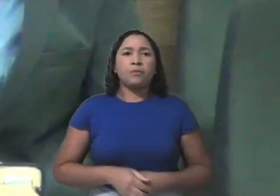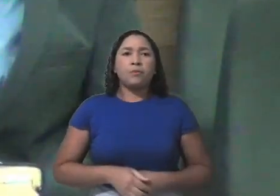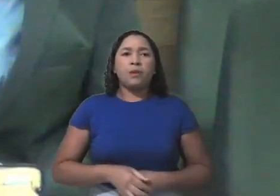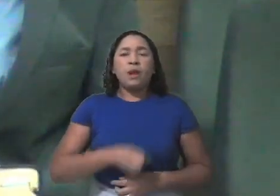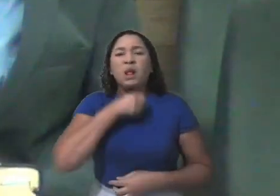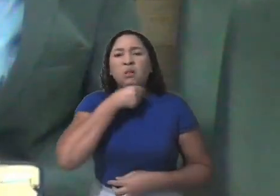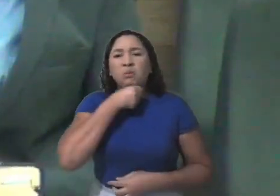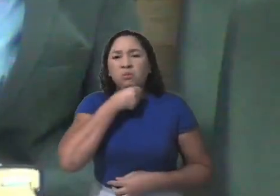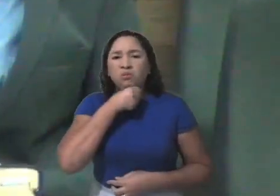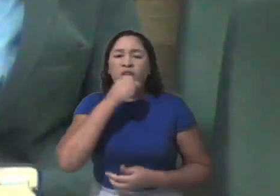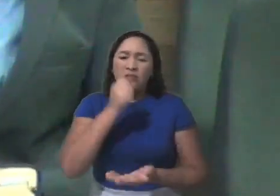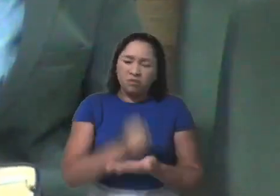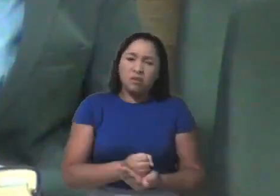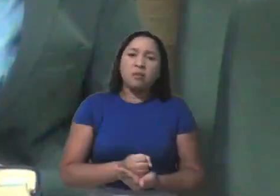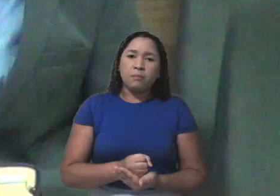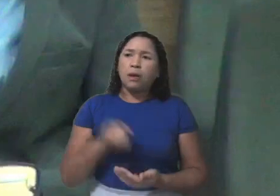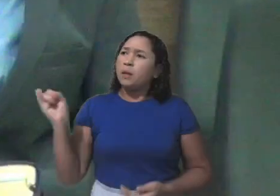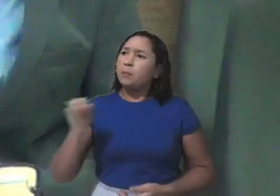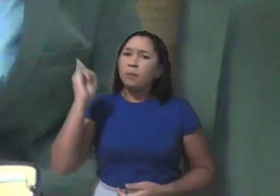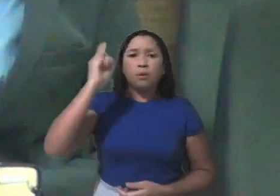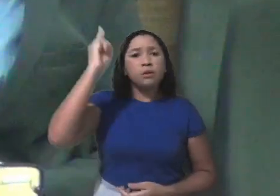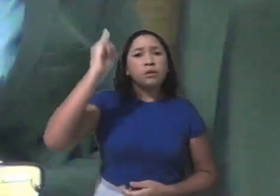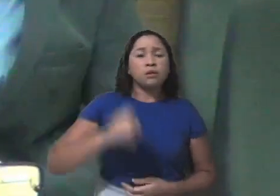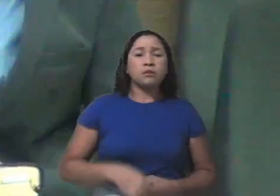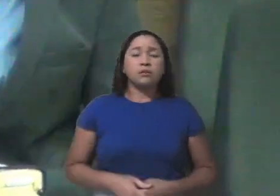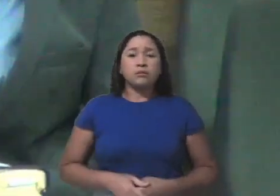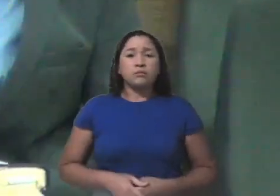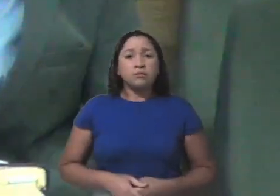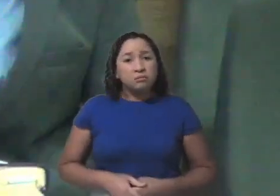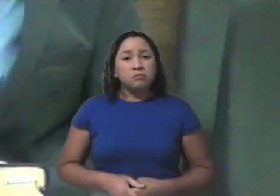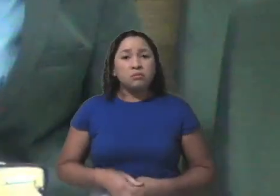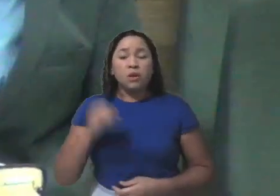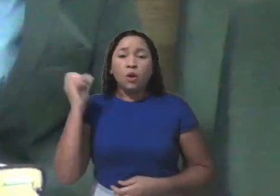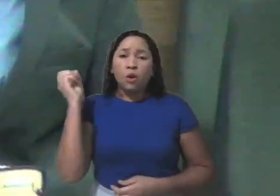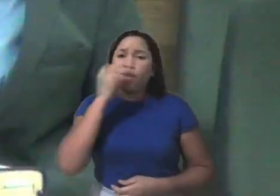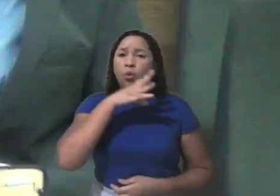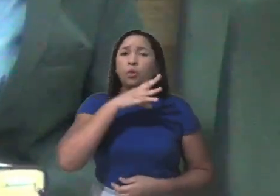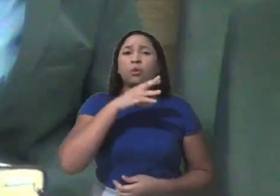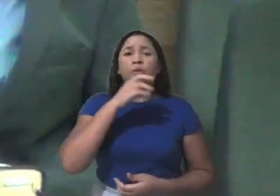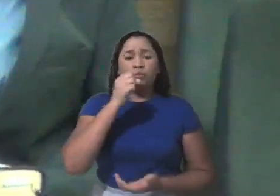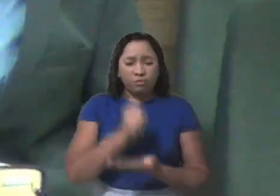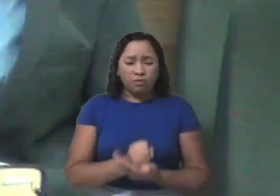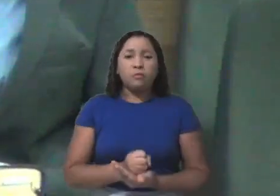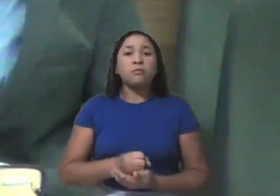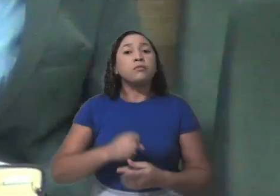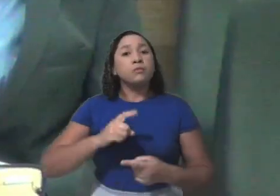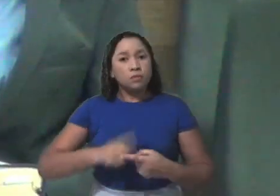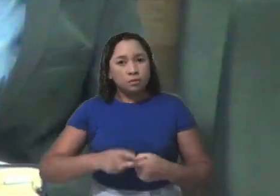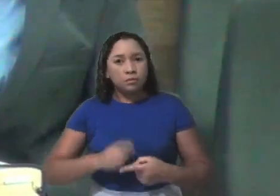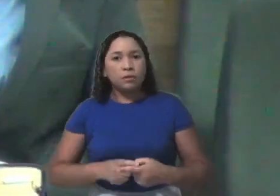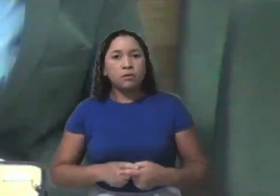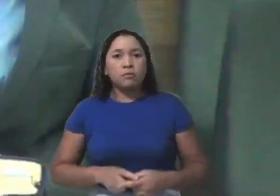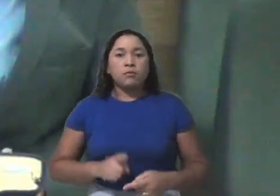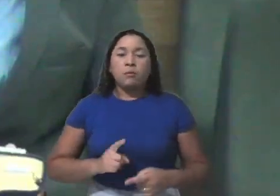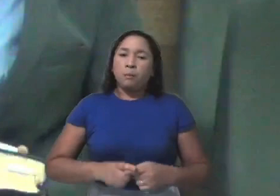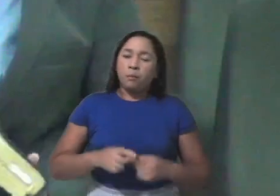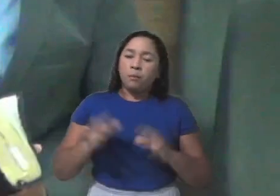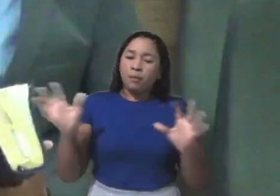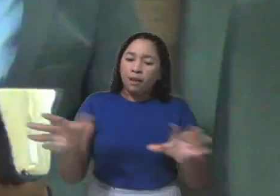e as coisas futuras importam, tudo está interligado. Então,